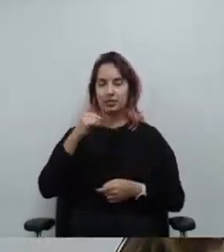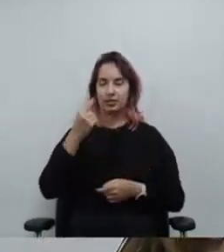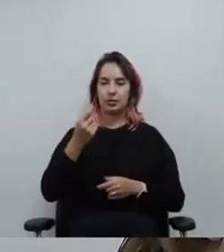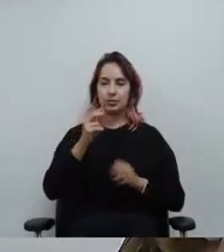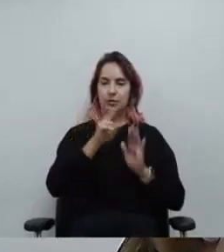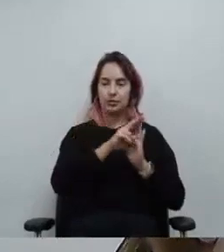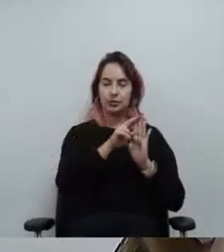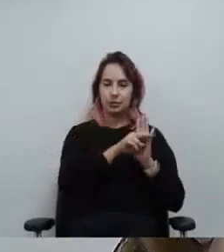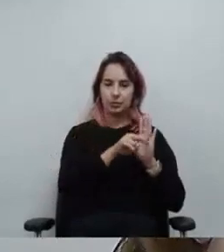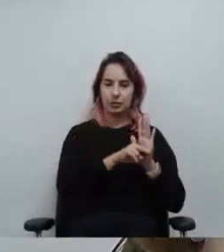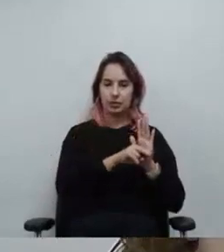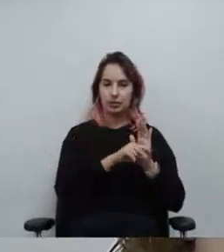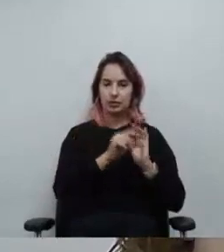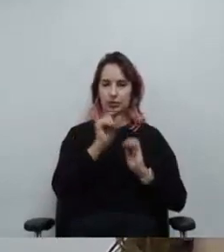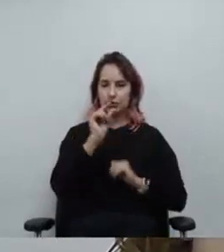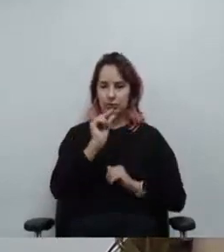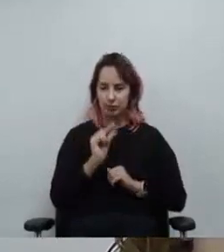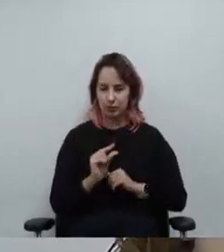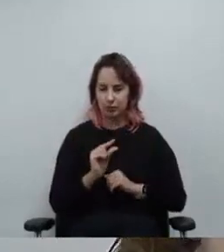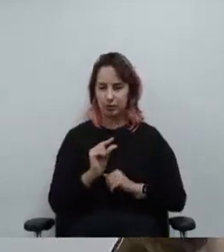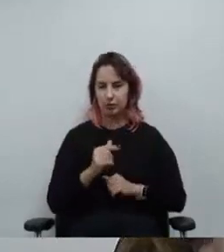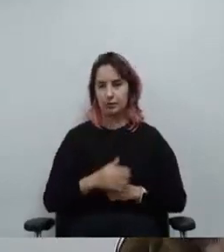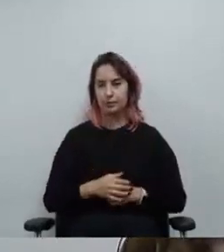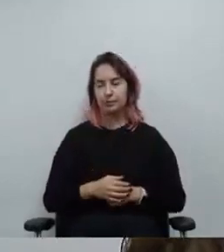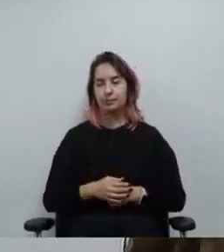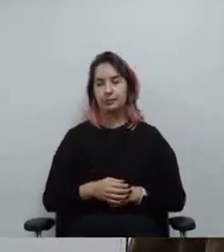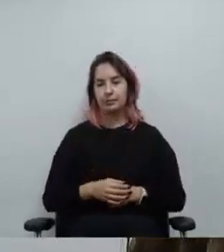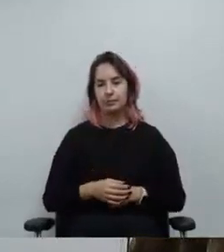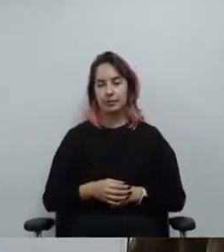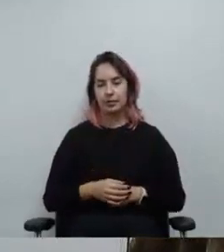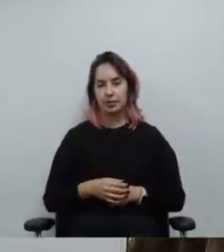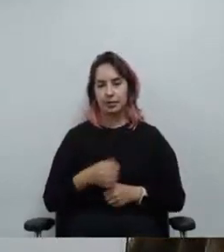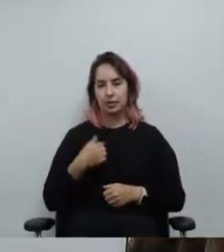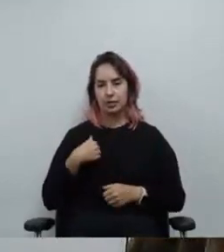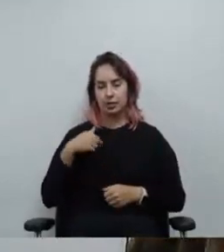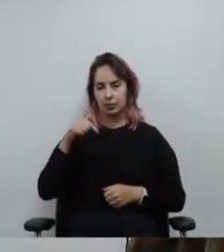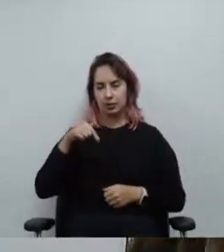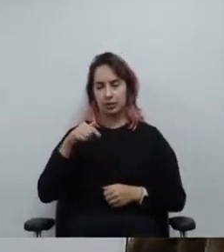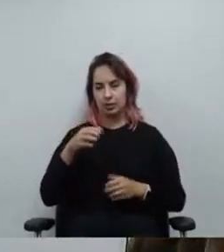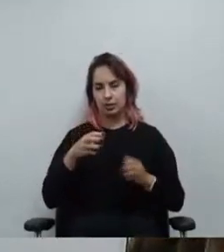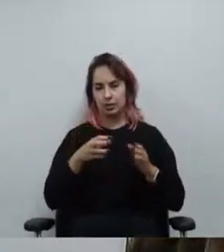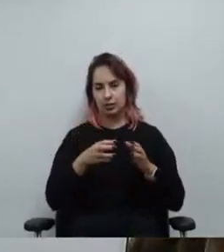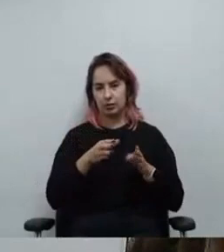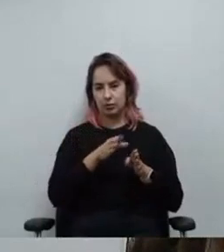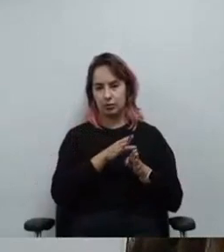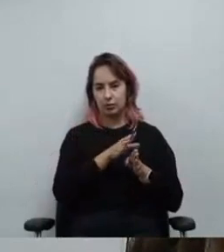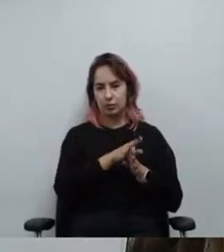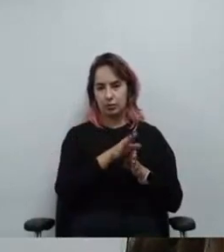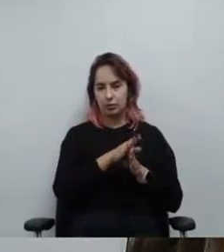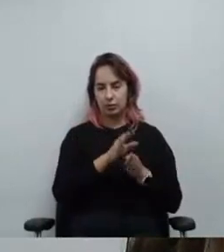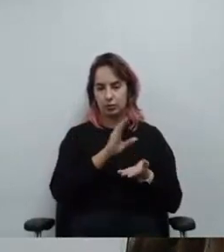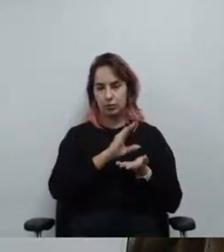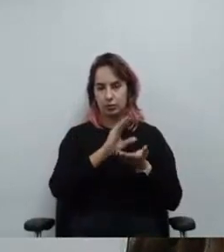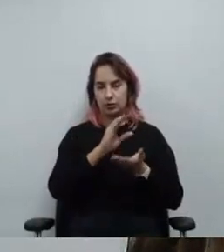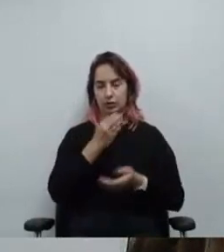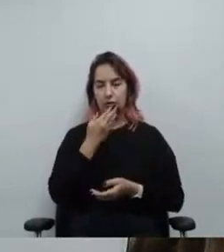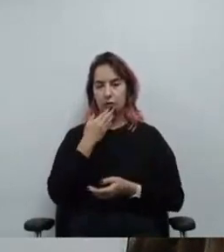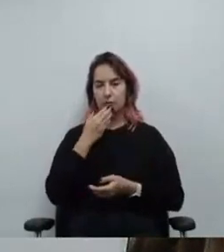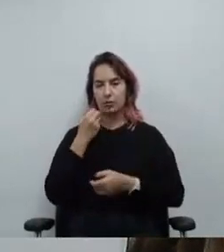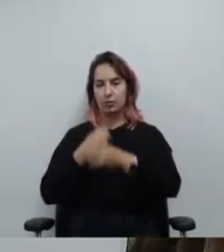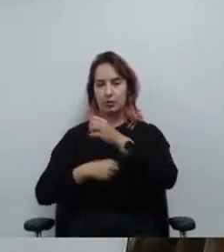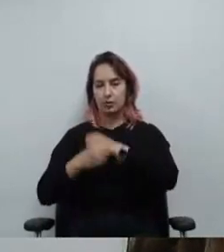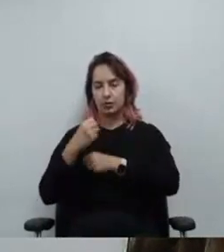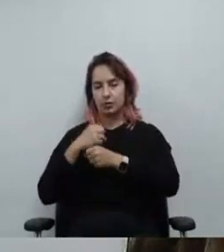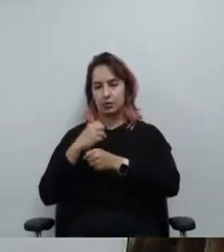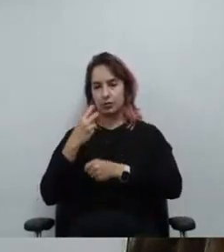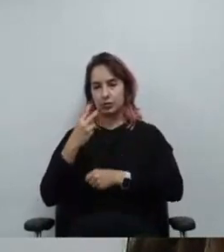padrão foi sendo reduzido, e desde que eu estou aqui no Conselho, né, com essa proposta de atualização que veio lá em 2022,